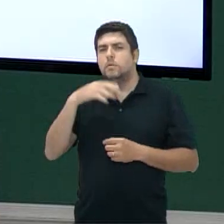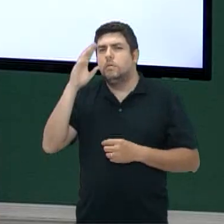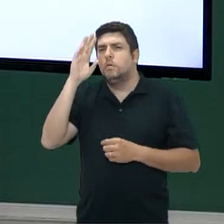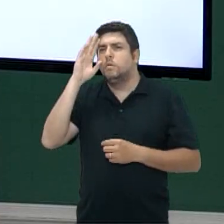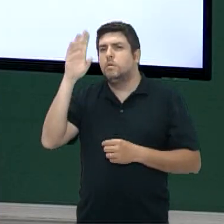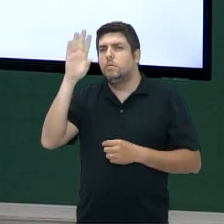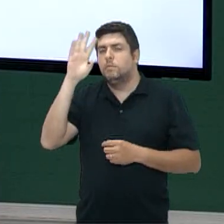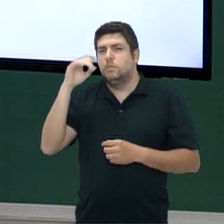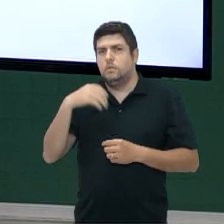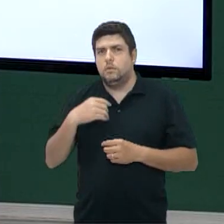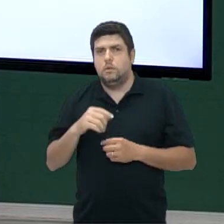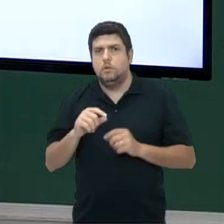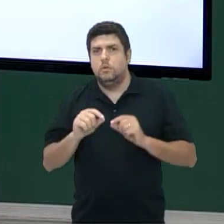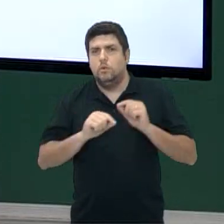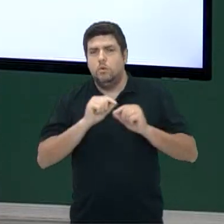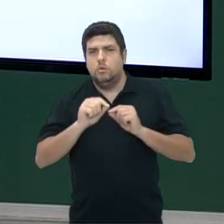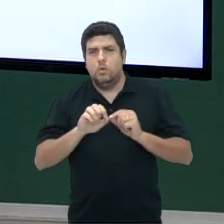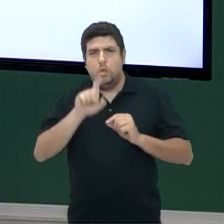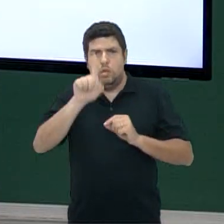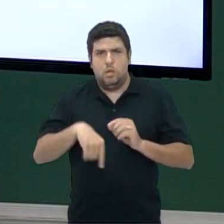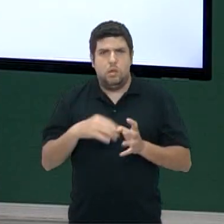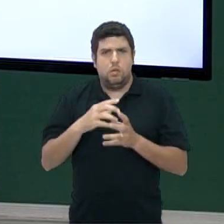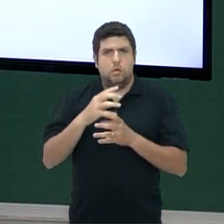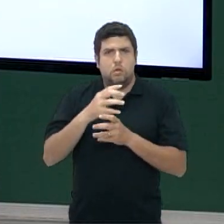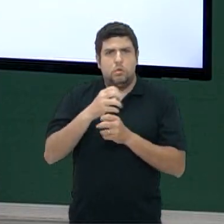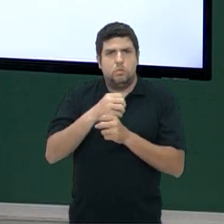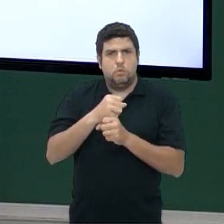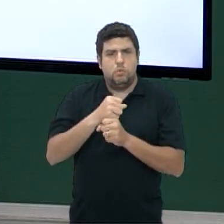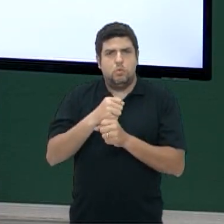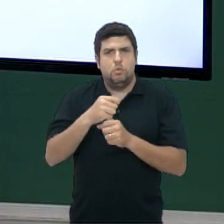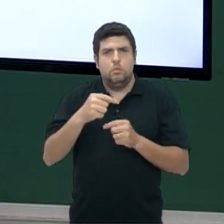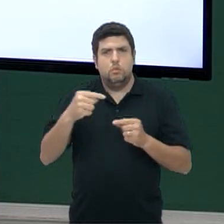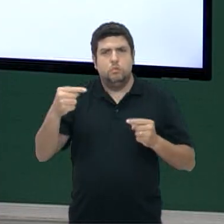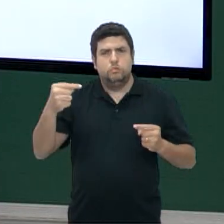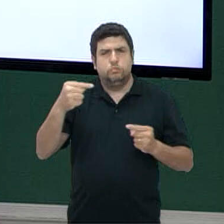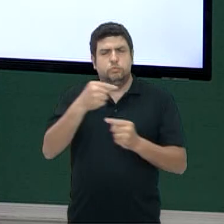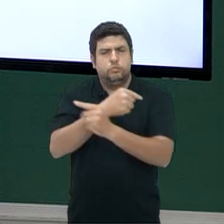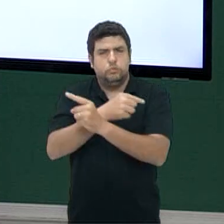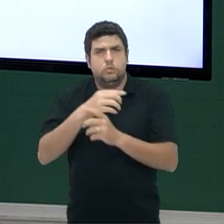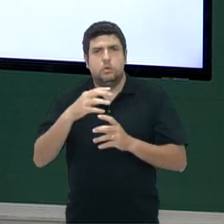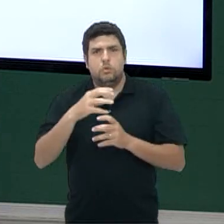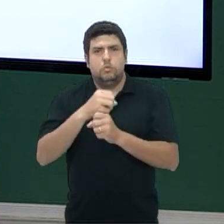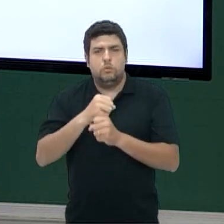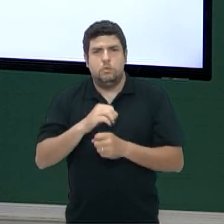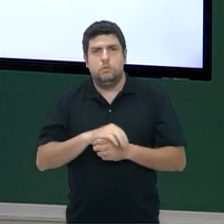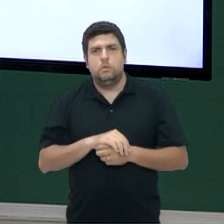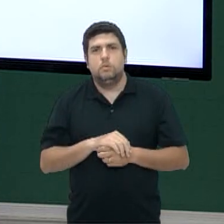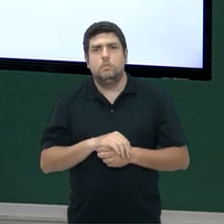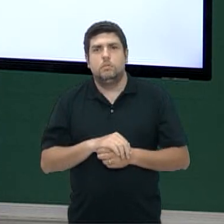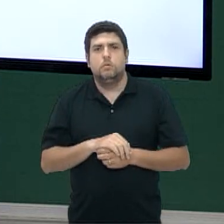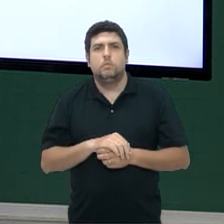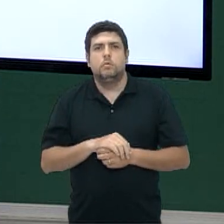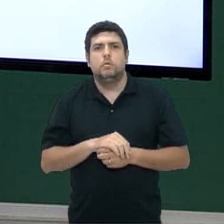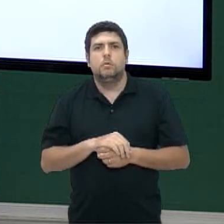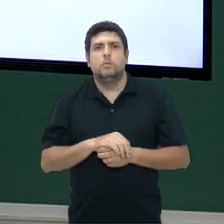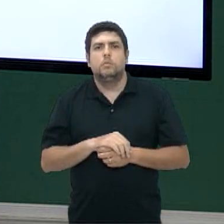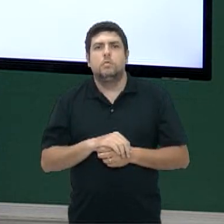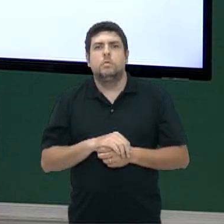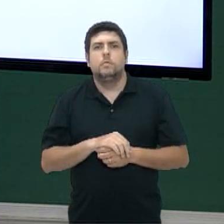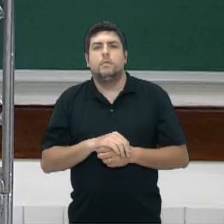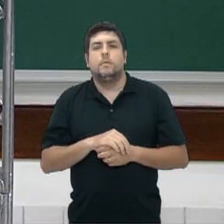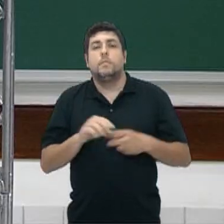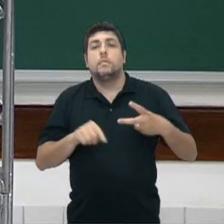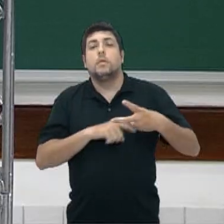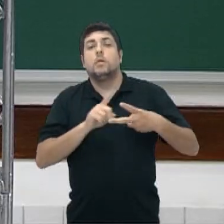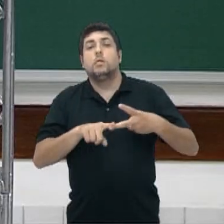soma vetorial, uma soma algébrica, certo? Ou uma soma numérica comum. É uma soma vetorial. Segundo,